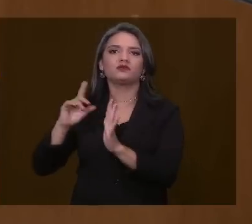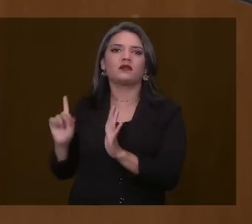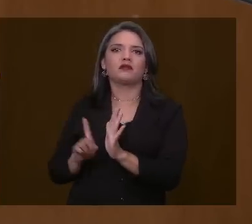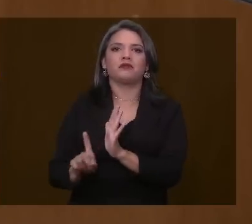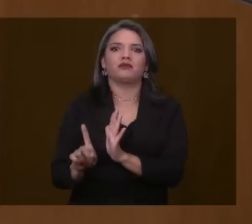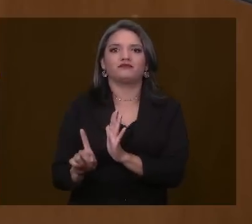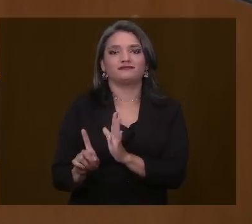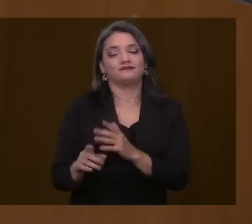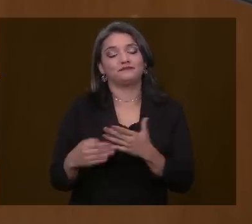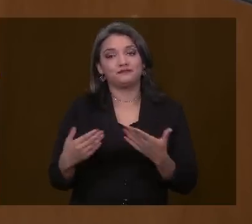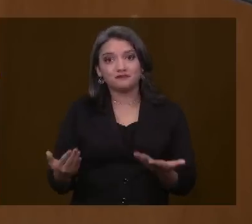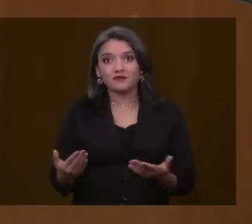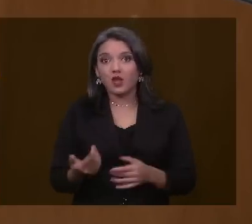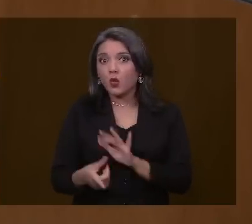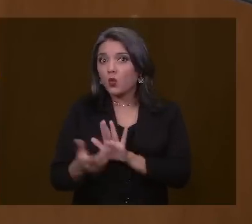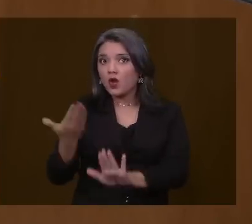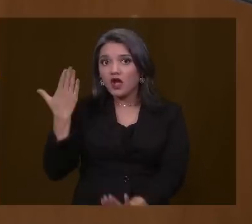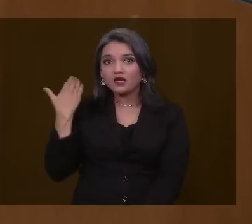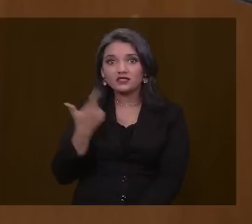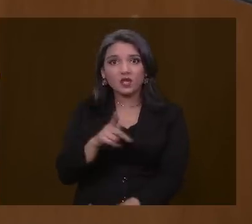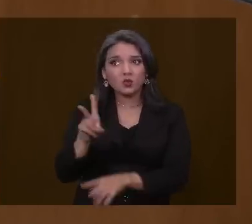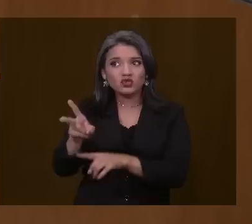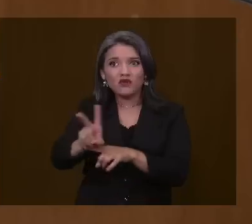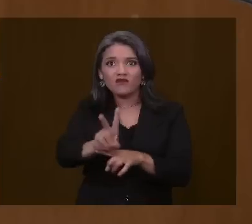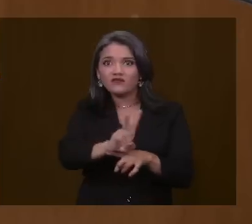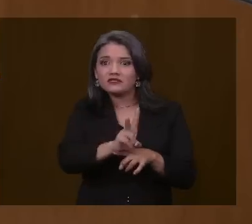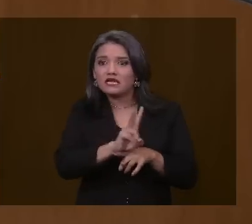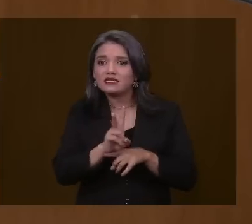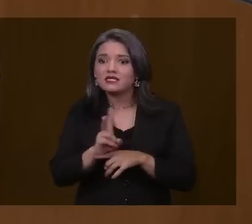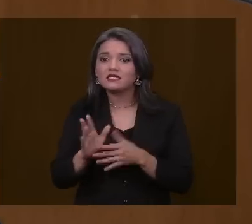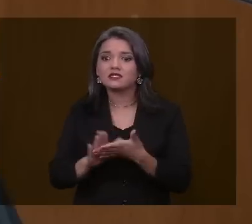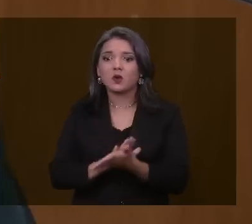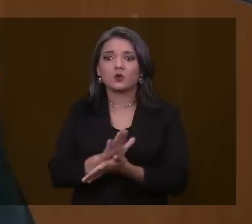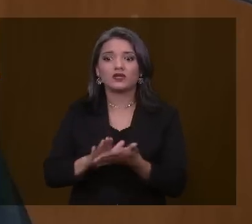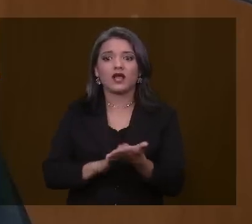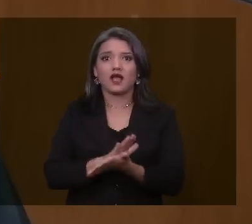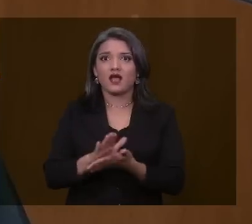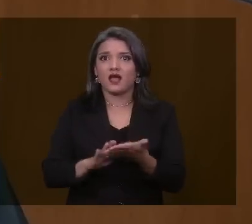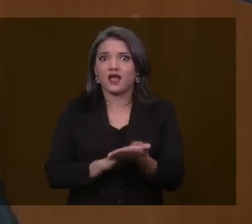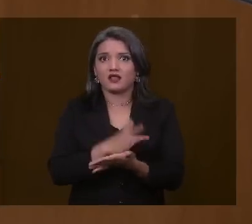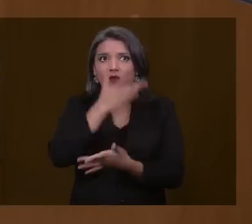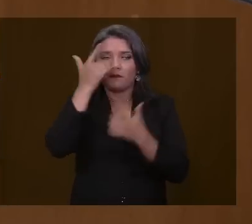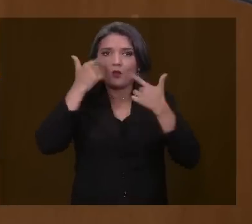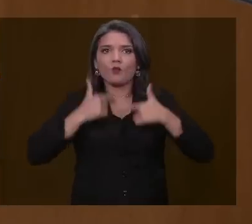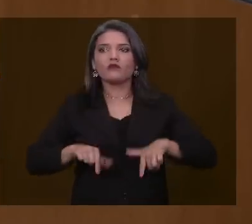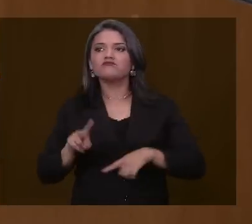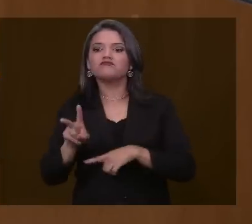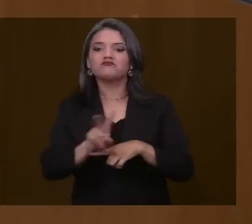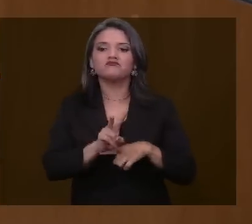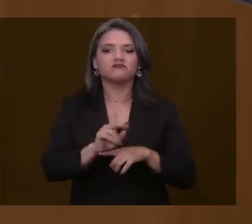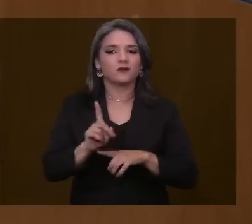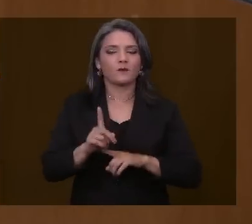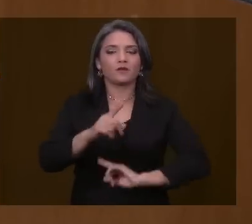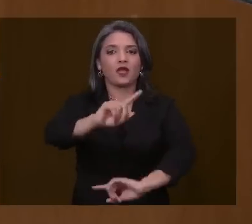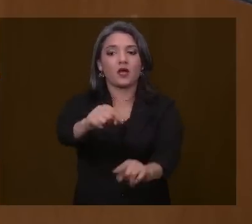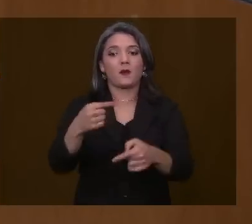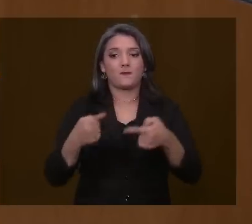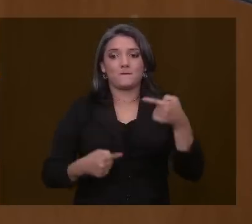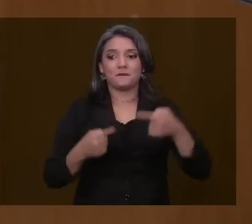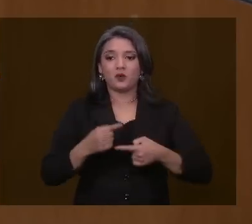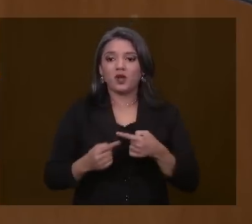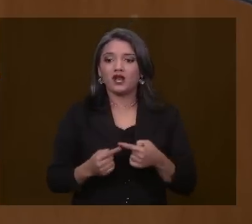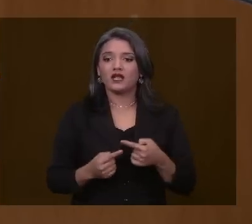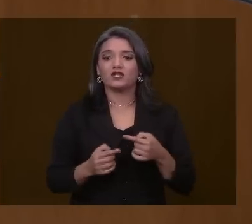Não existia fiscalização conduzida por um ente imparcial. O abuso de poder político,